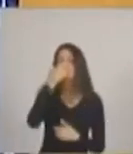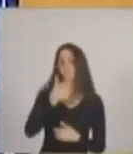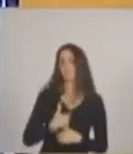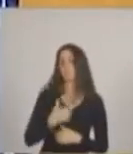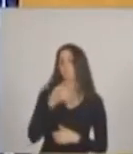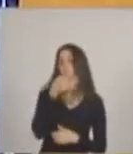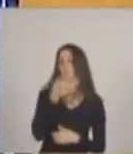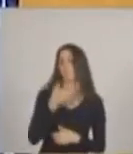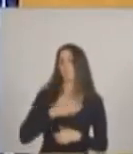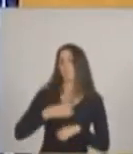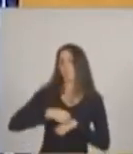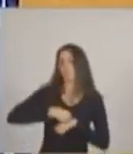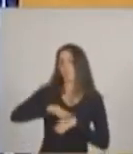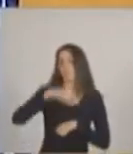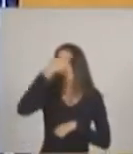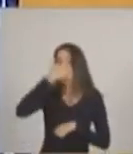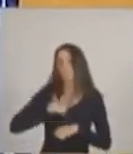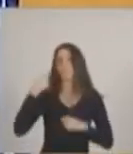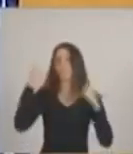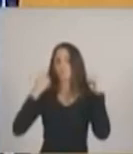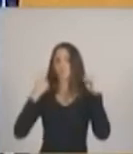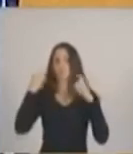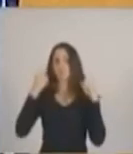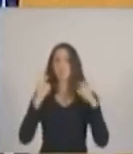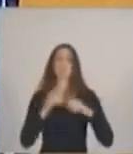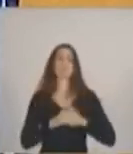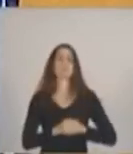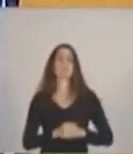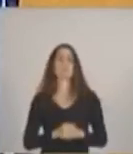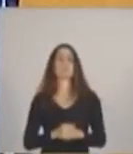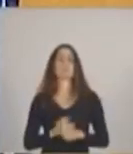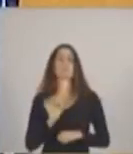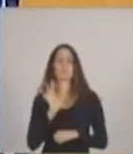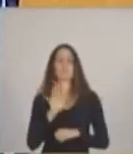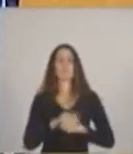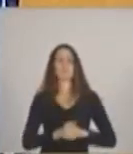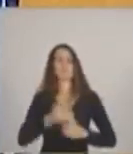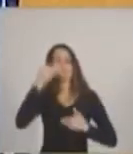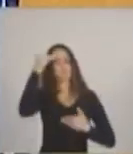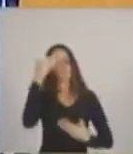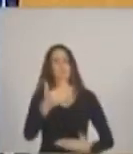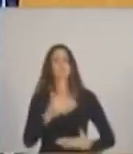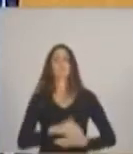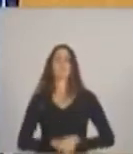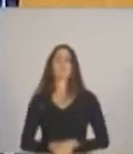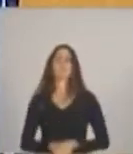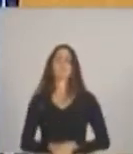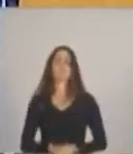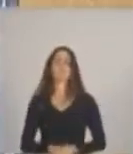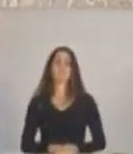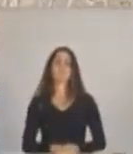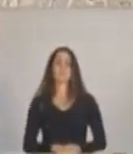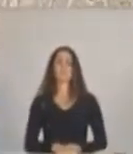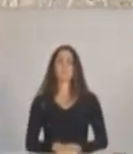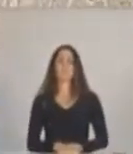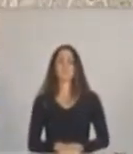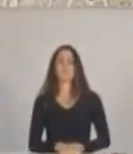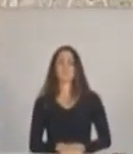uma preocupação que tenho, meu caro presidente. Muito obrigado. Vou fazer